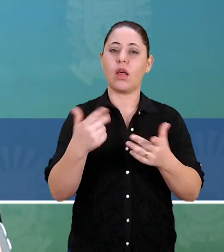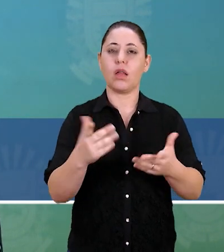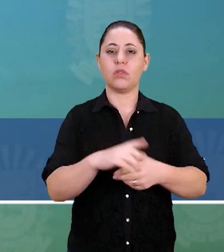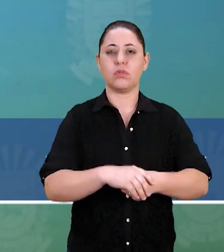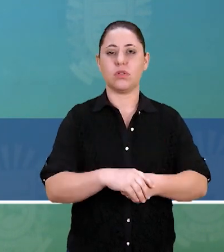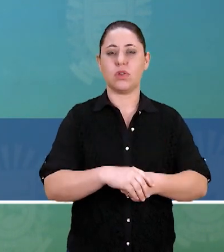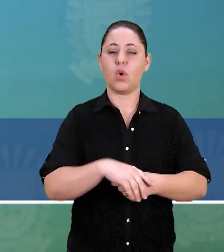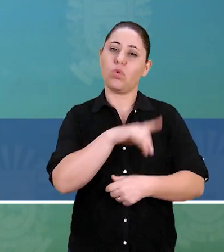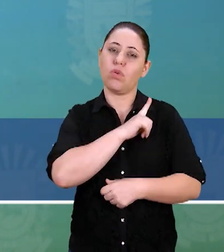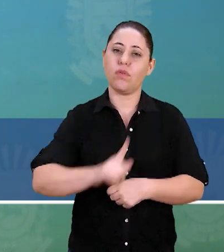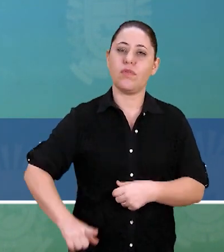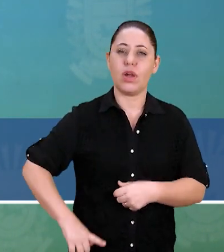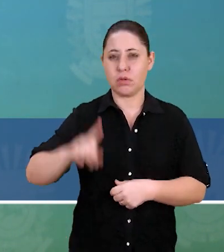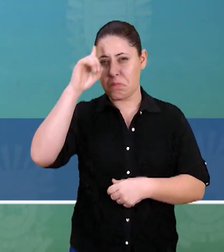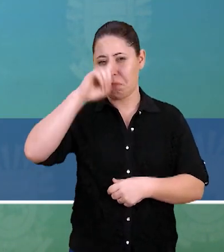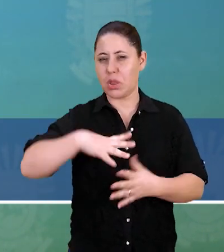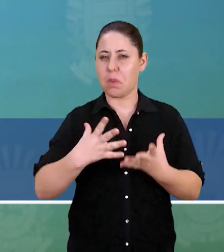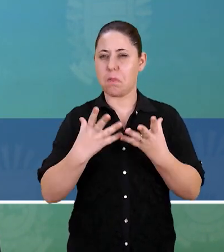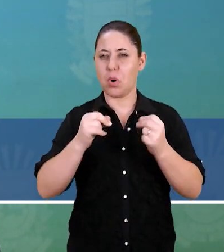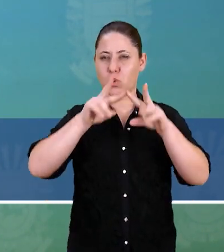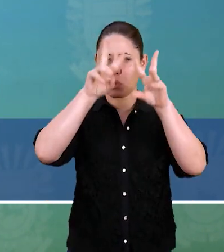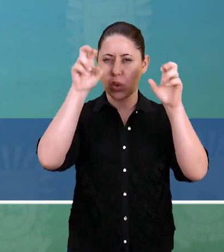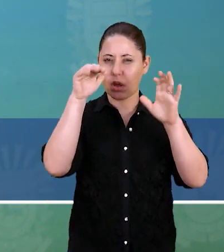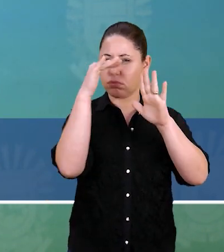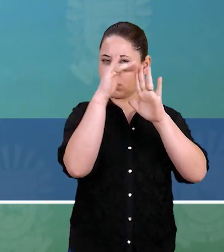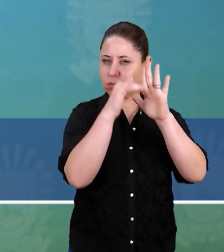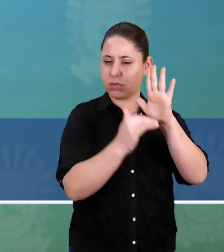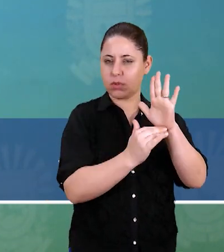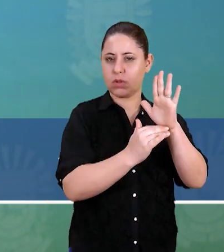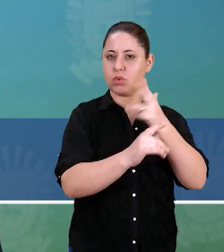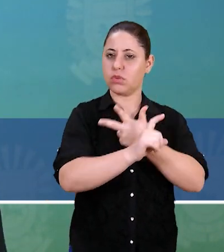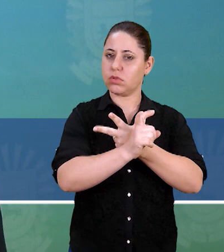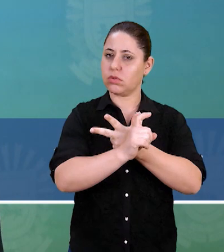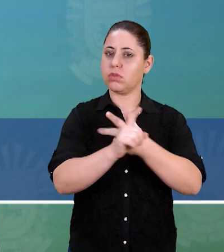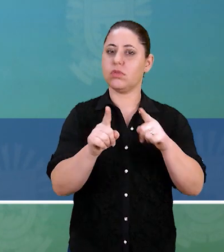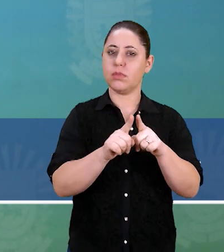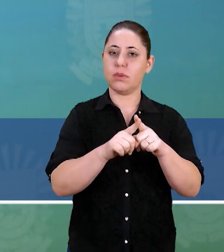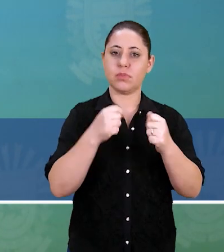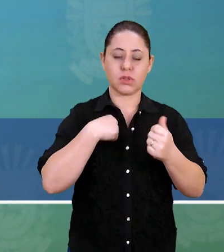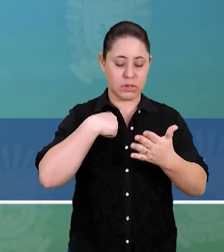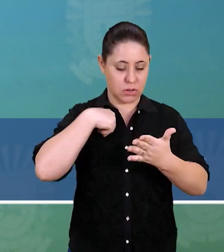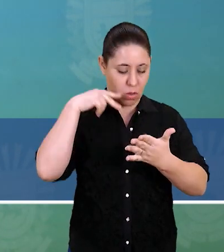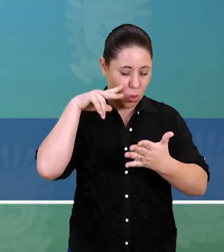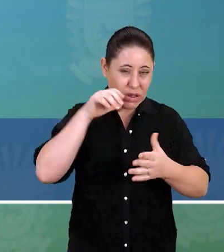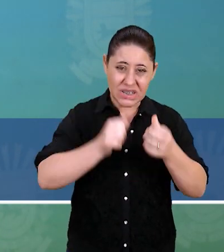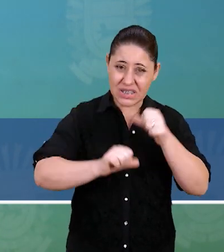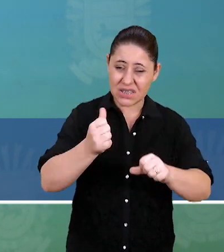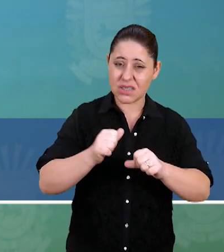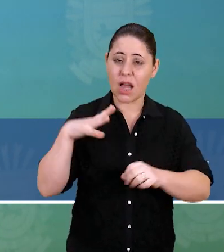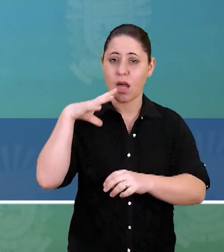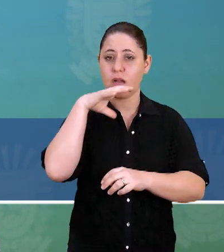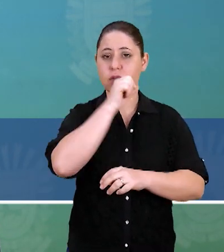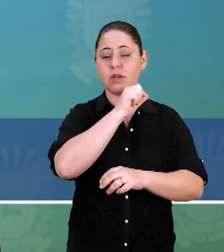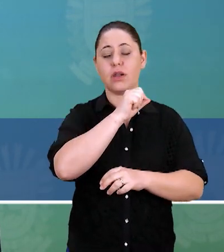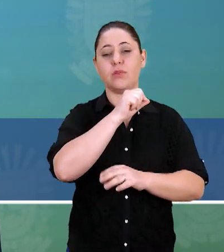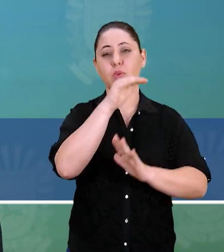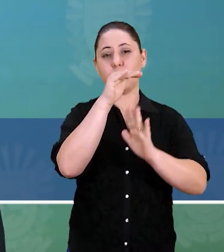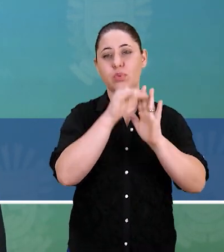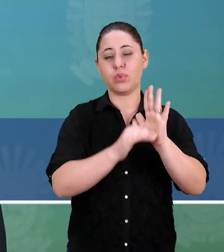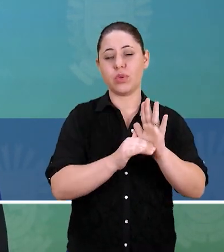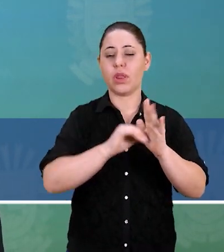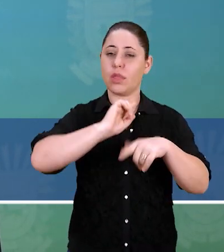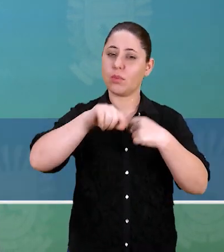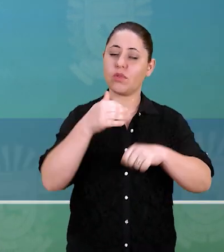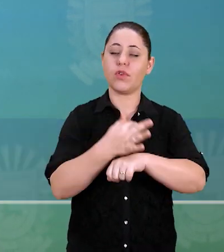os polêmicos também. Geralmente o governo costuma mandar bastante matéria, o Poder Executivo, e nós temos que se debruçarmos aqui para